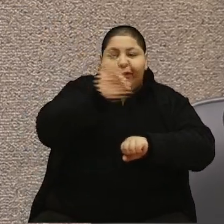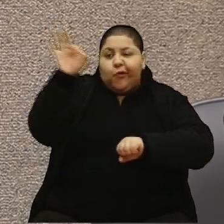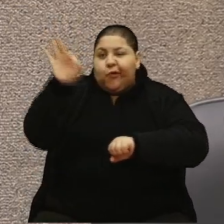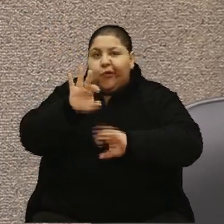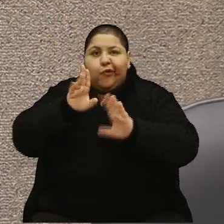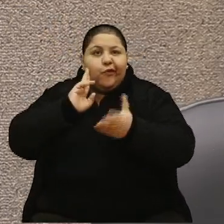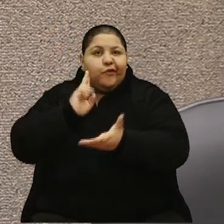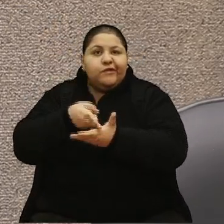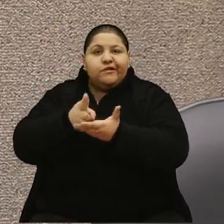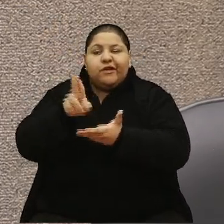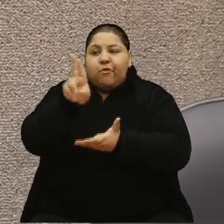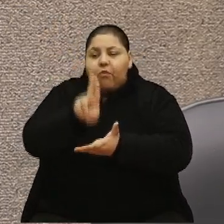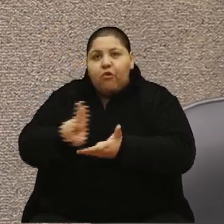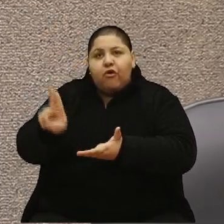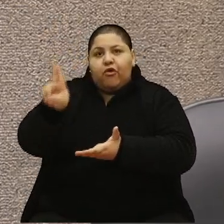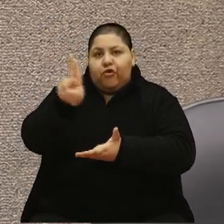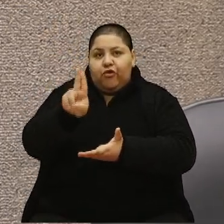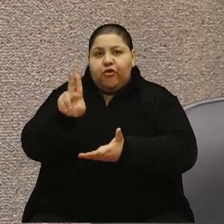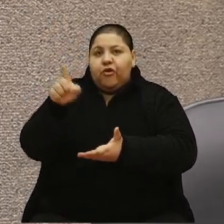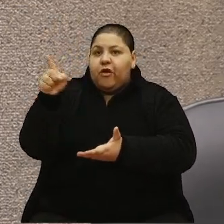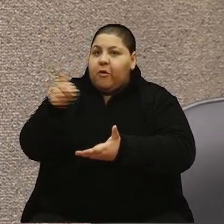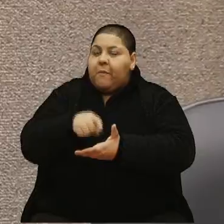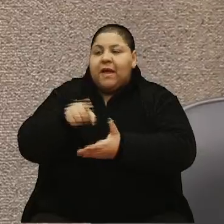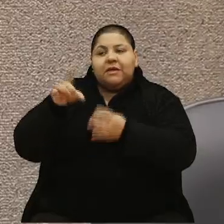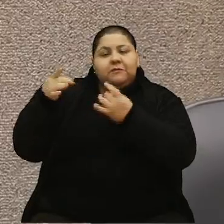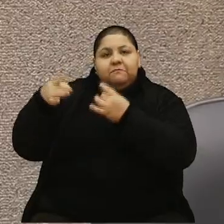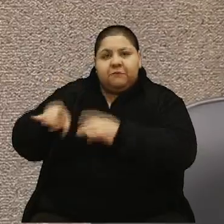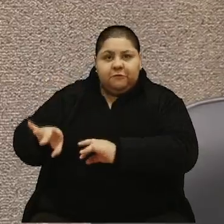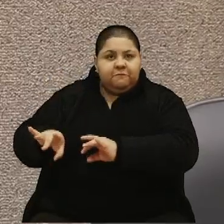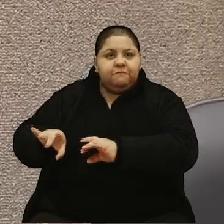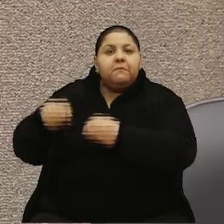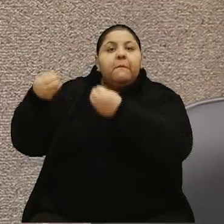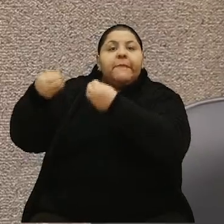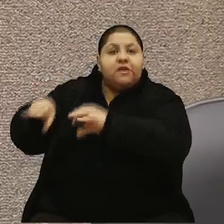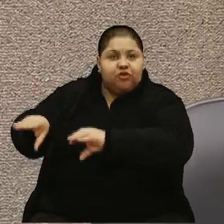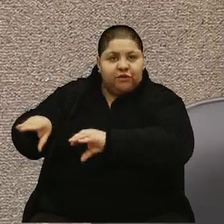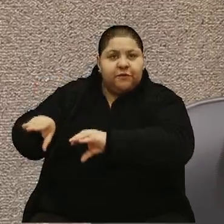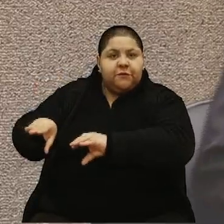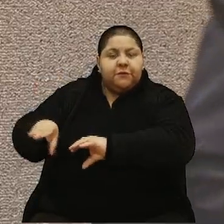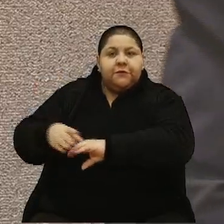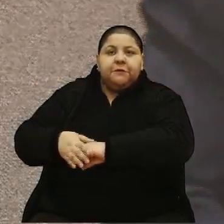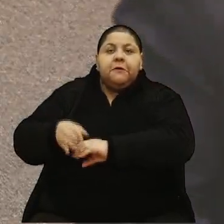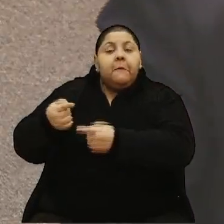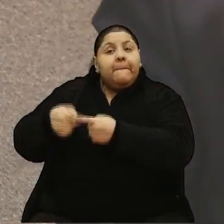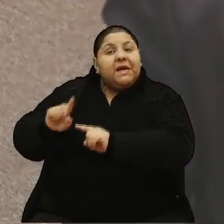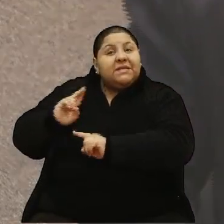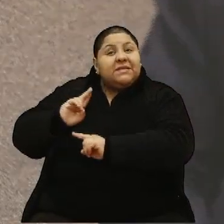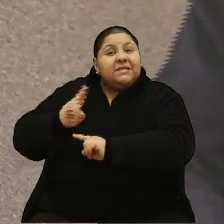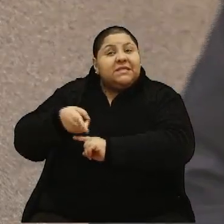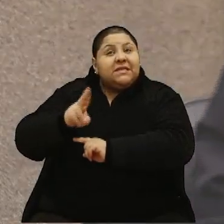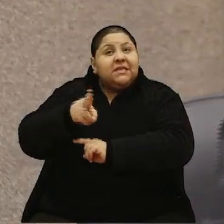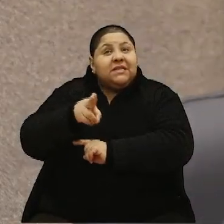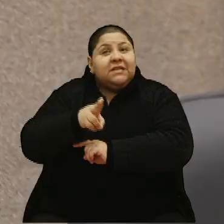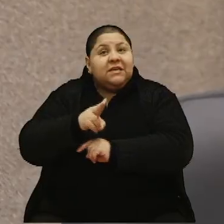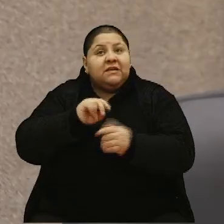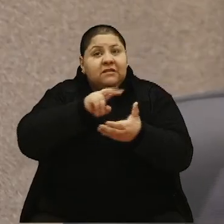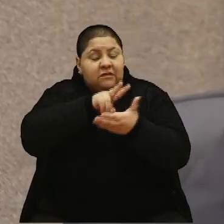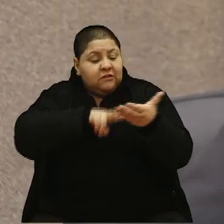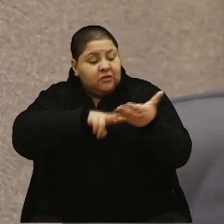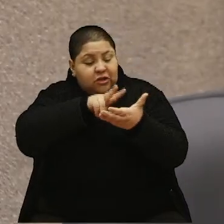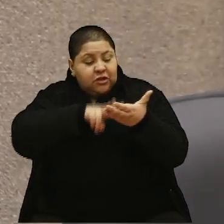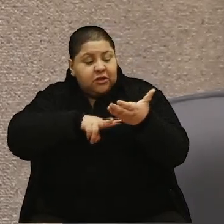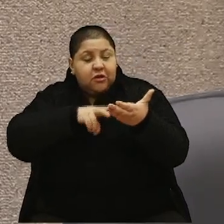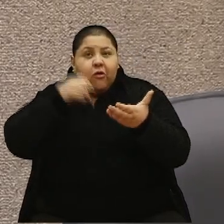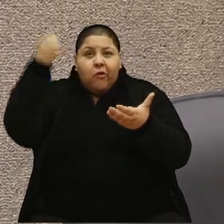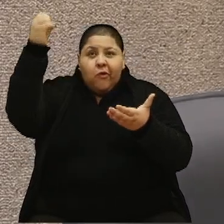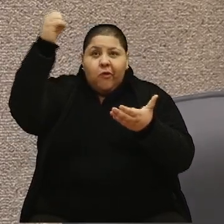Sempre o consumidor é o mais prejudicado. Então, mas sempre revisão de faturas, como diz